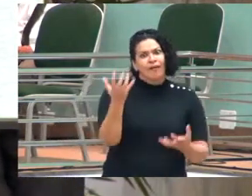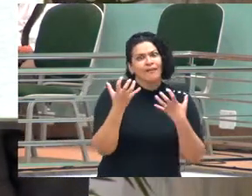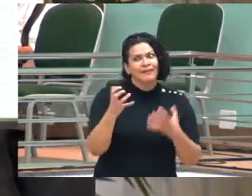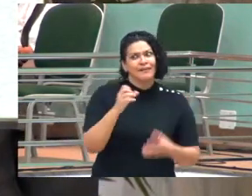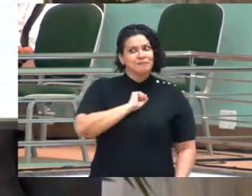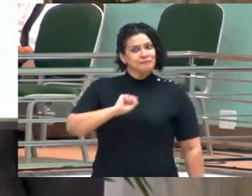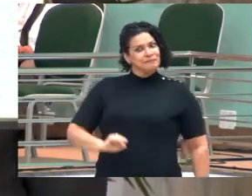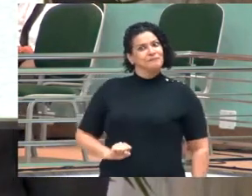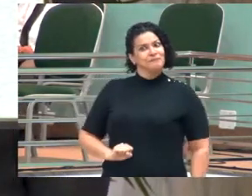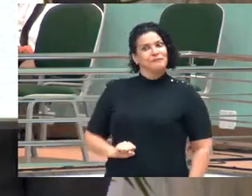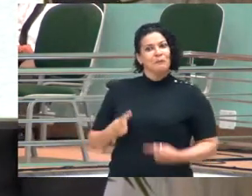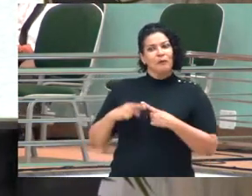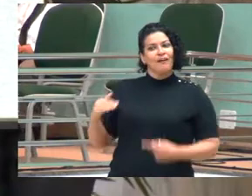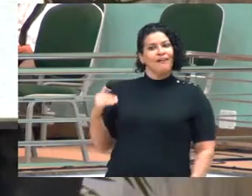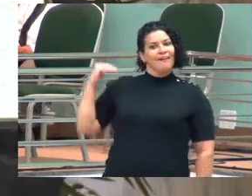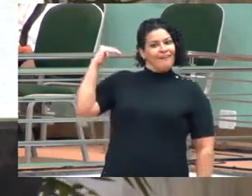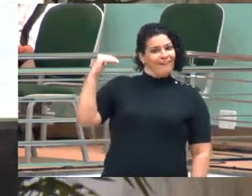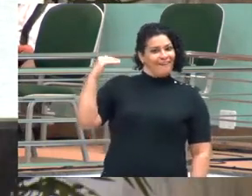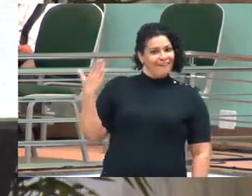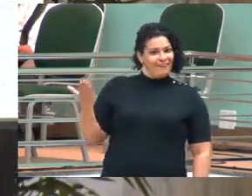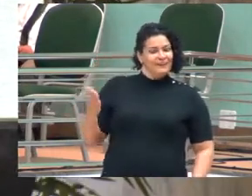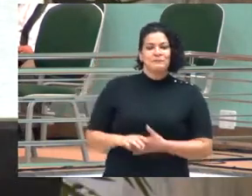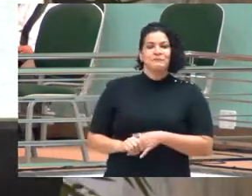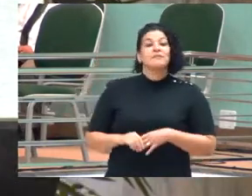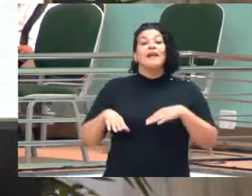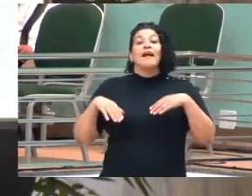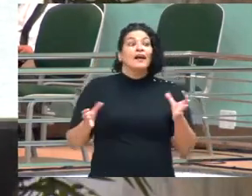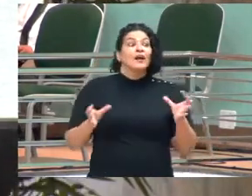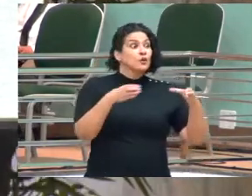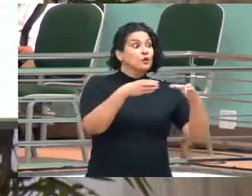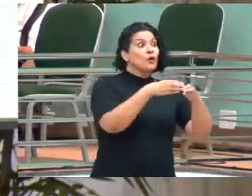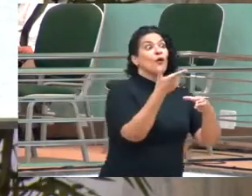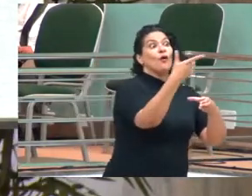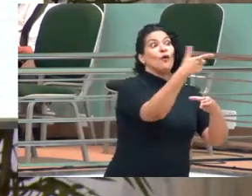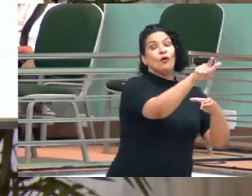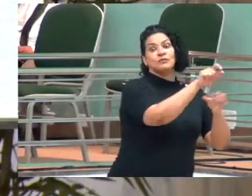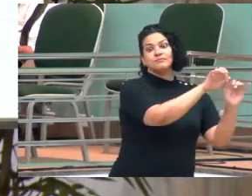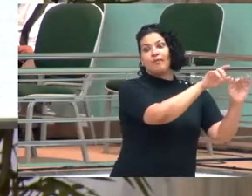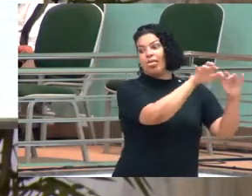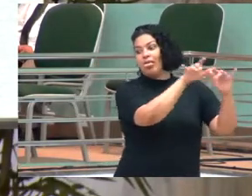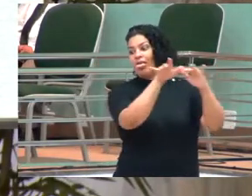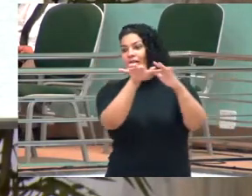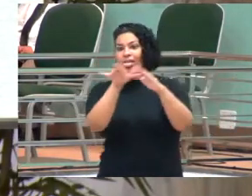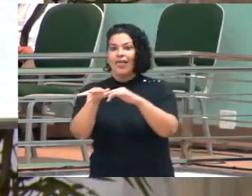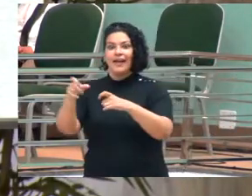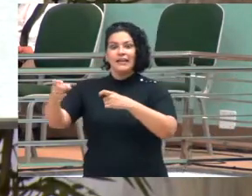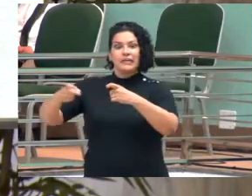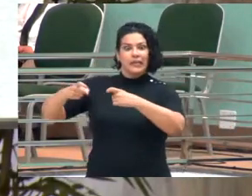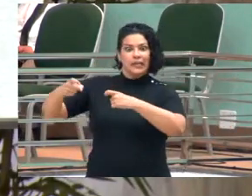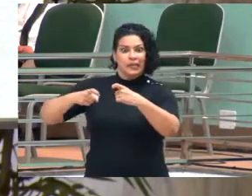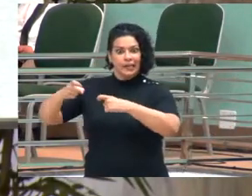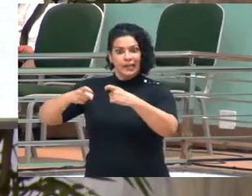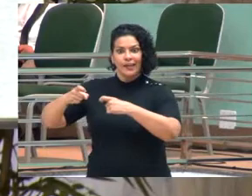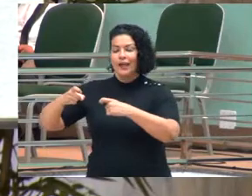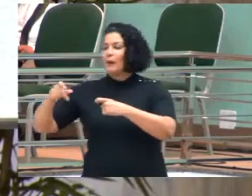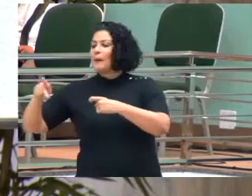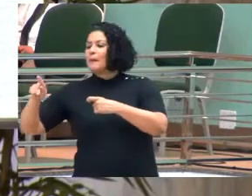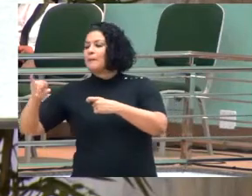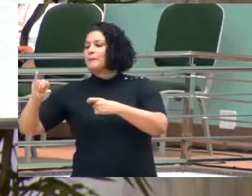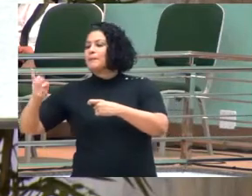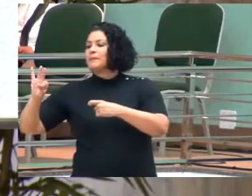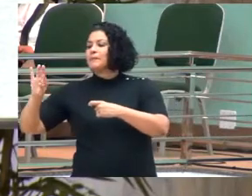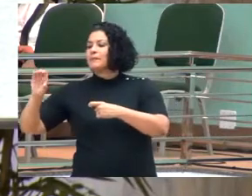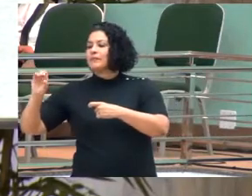são sírios, eles vieram derrotar os Ptolomeus e começaram a tomar conta da nossa região. Antíoco